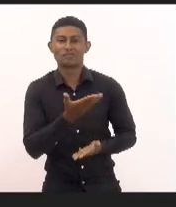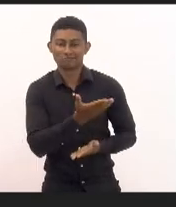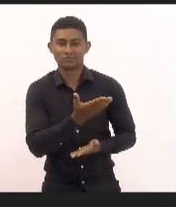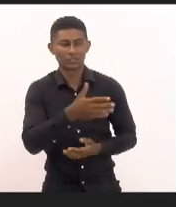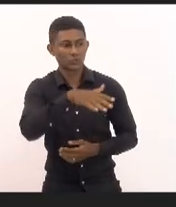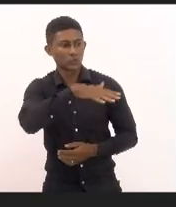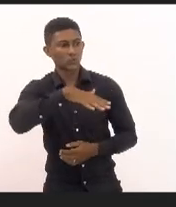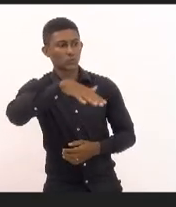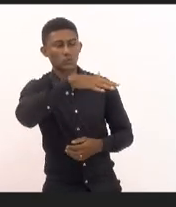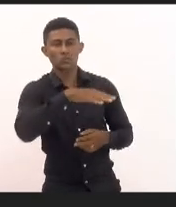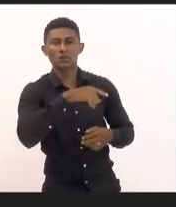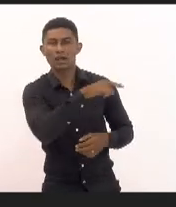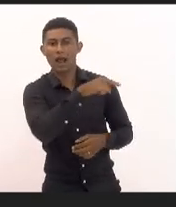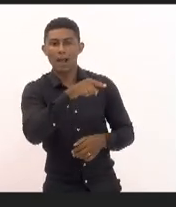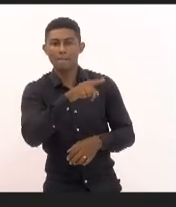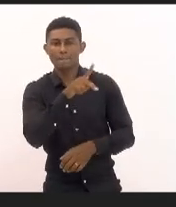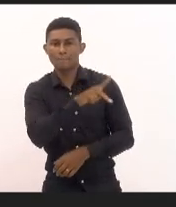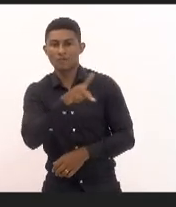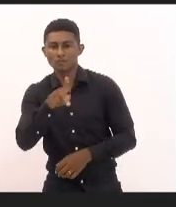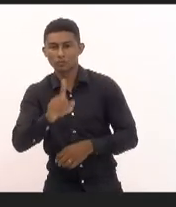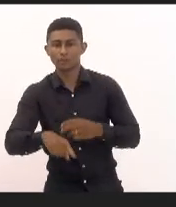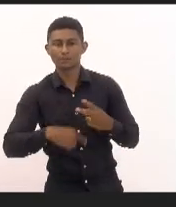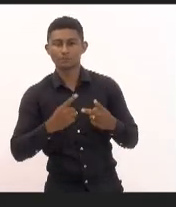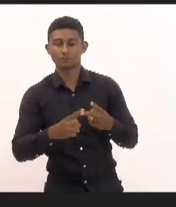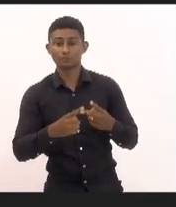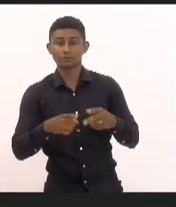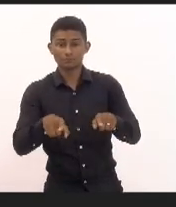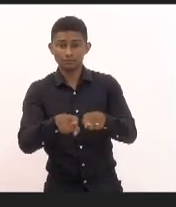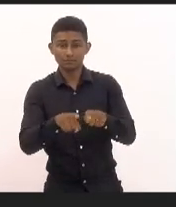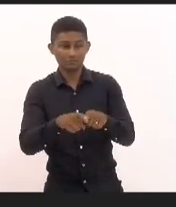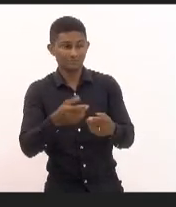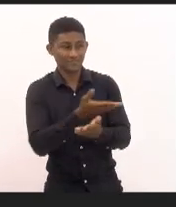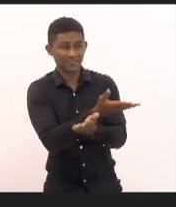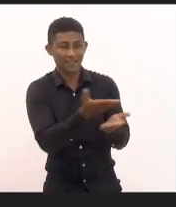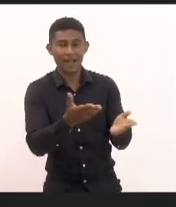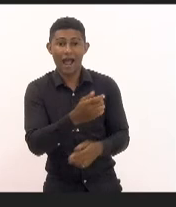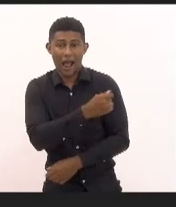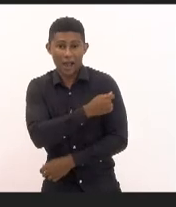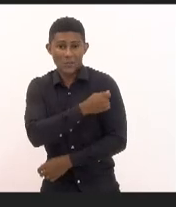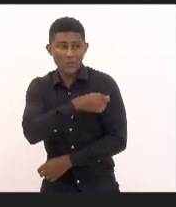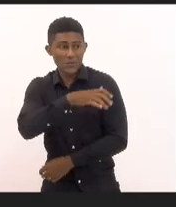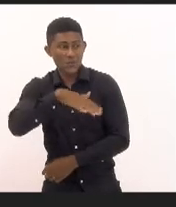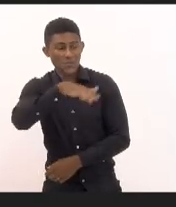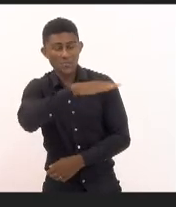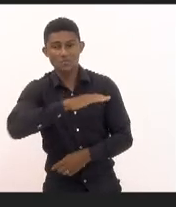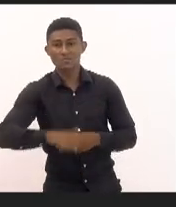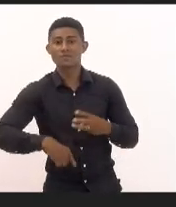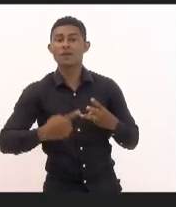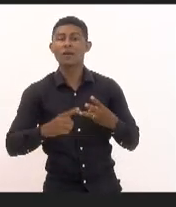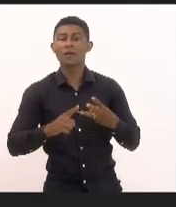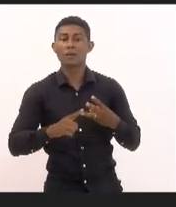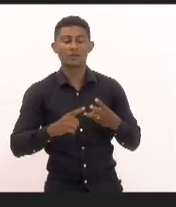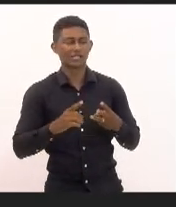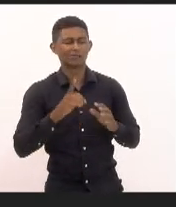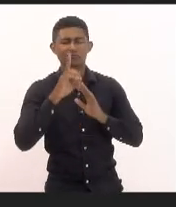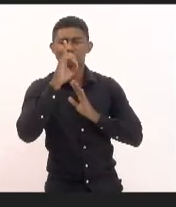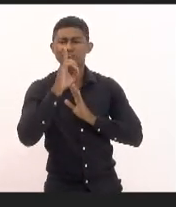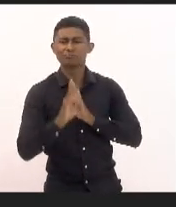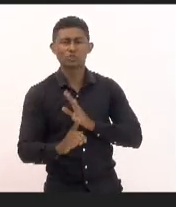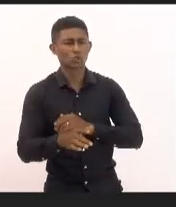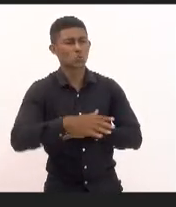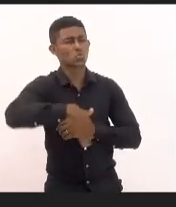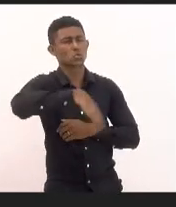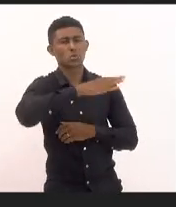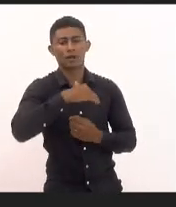corpo docente, ao corpo discente, né, que são os alunos, aos professores, na diretoria,